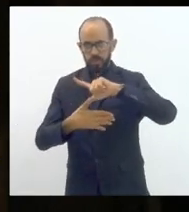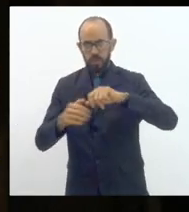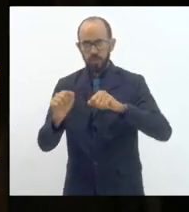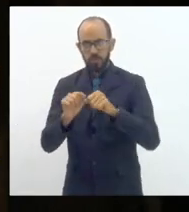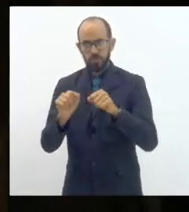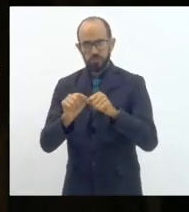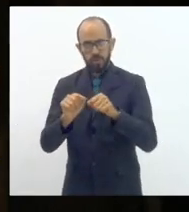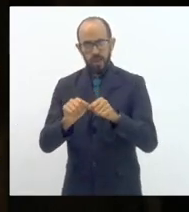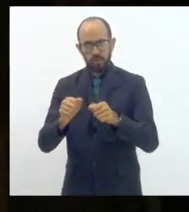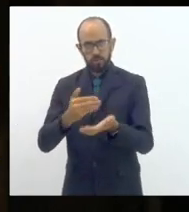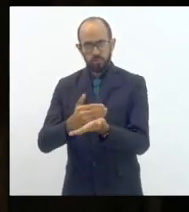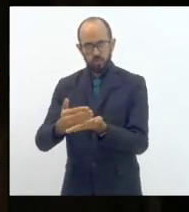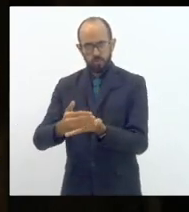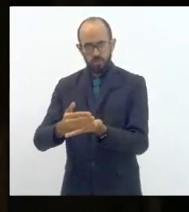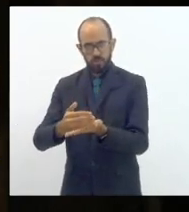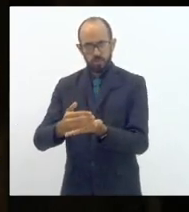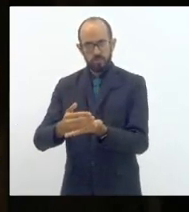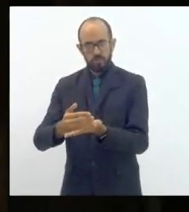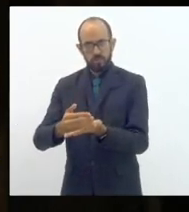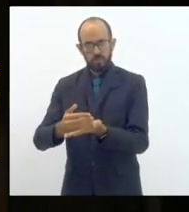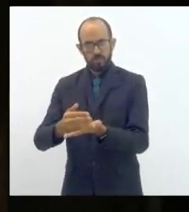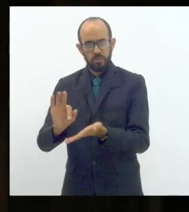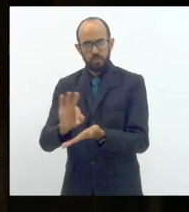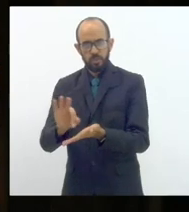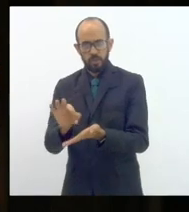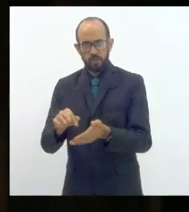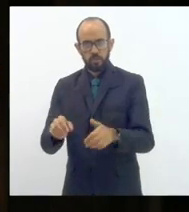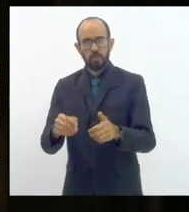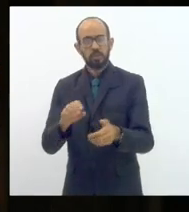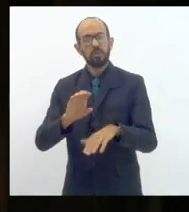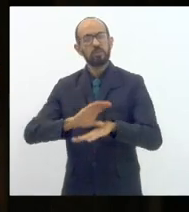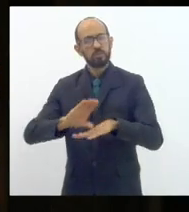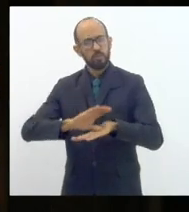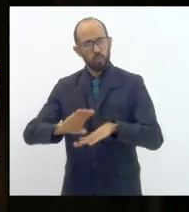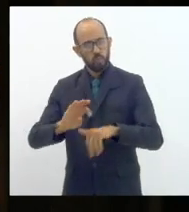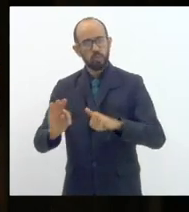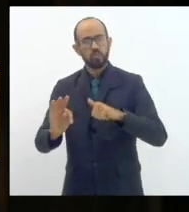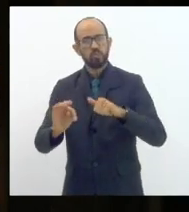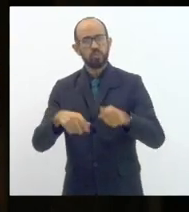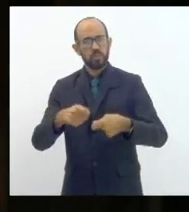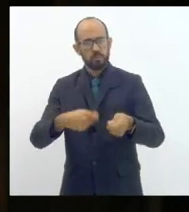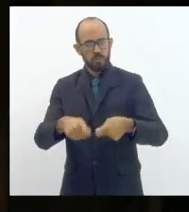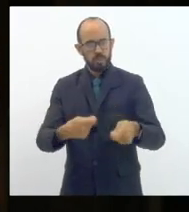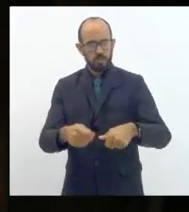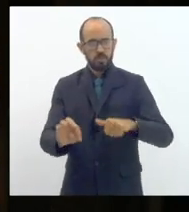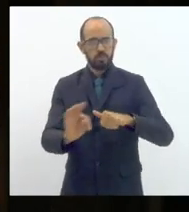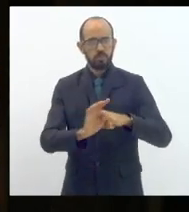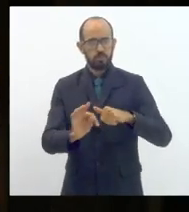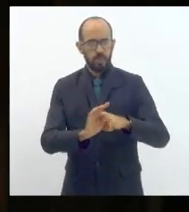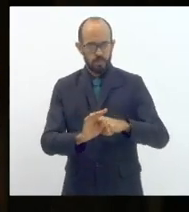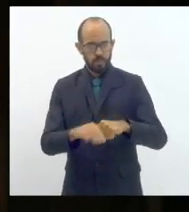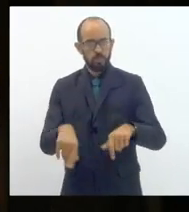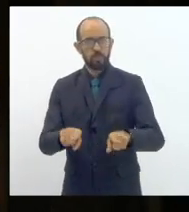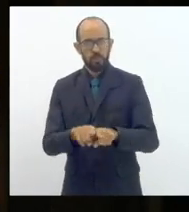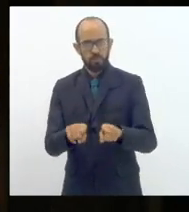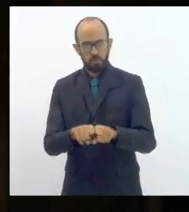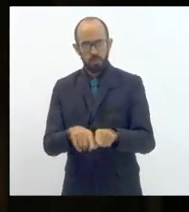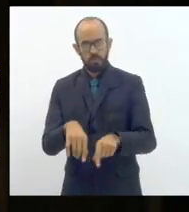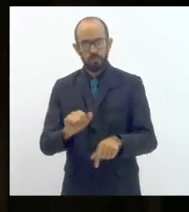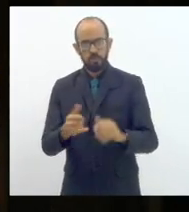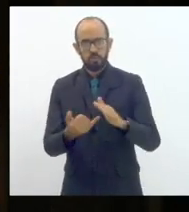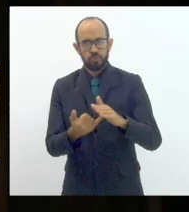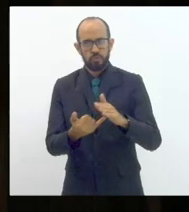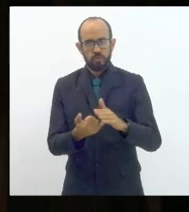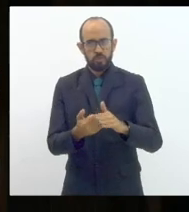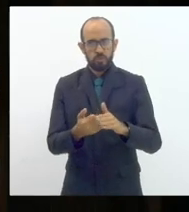Além disso, eu estou cursando o técnico em administração pelo IEF, que é o Instituto Federal. Eu não me considero